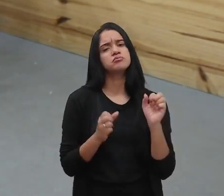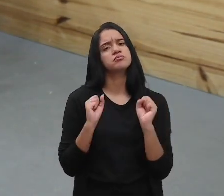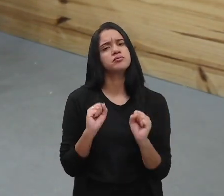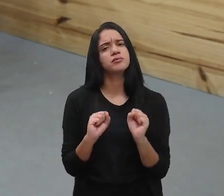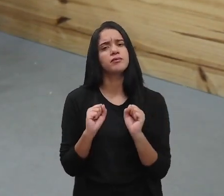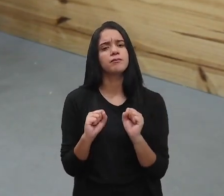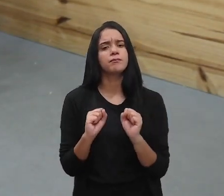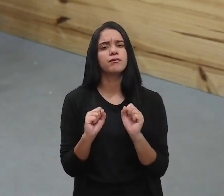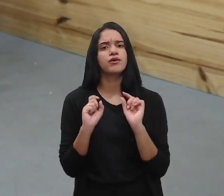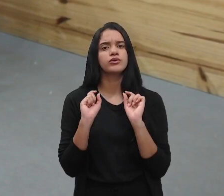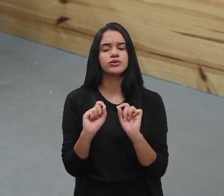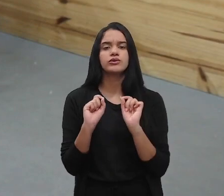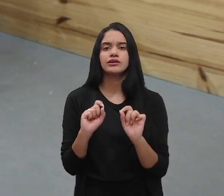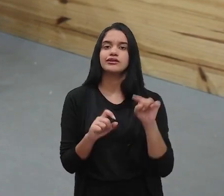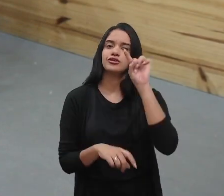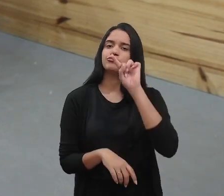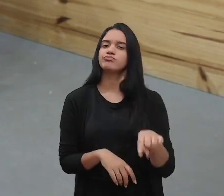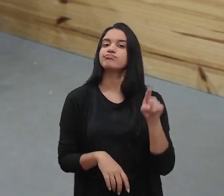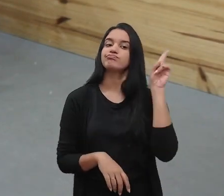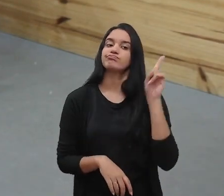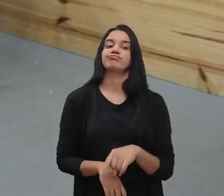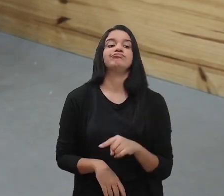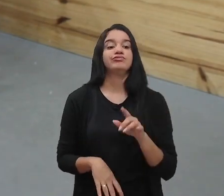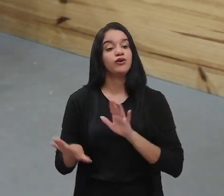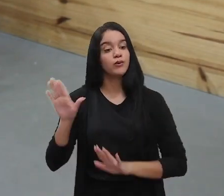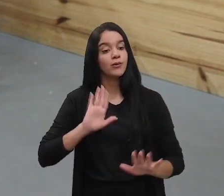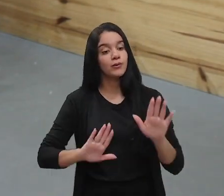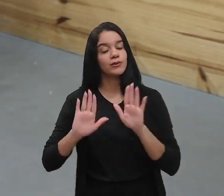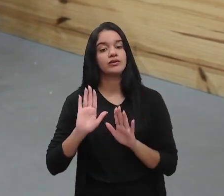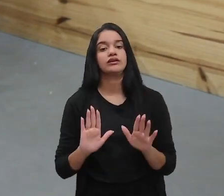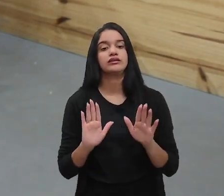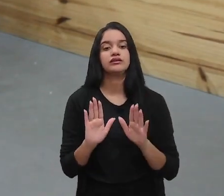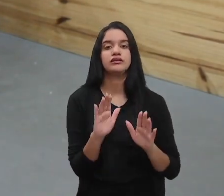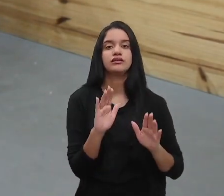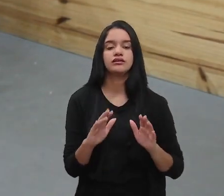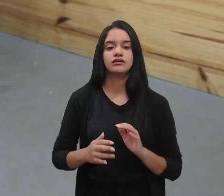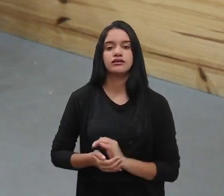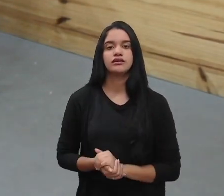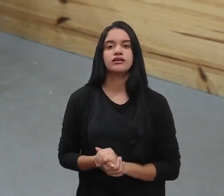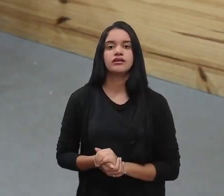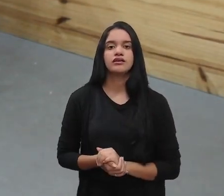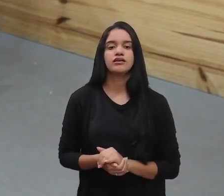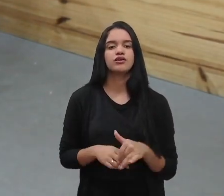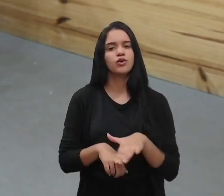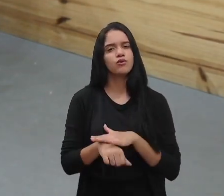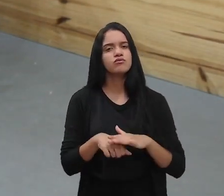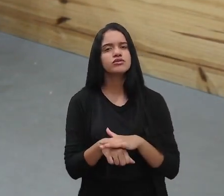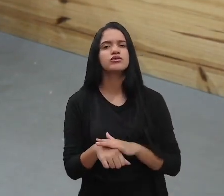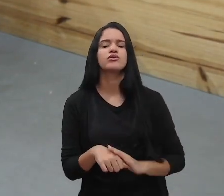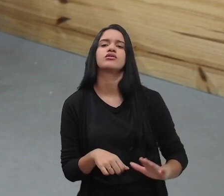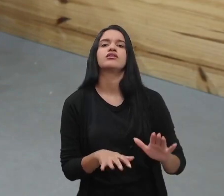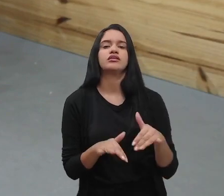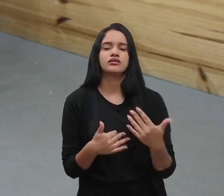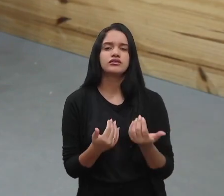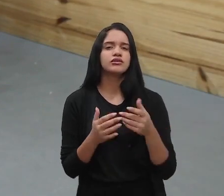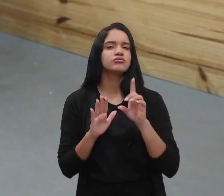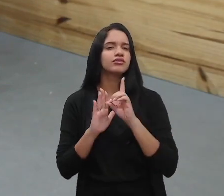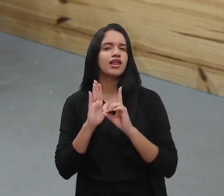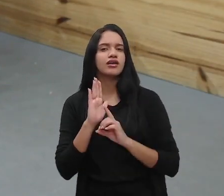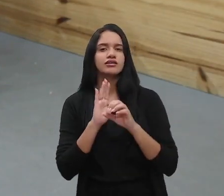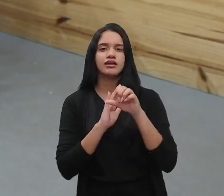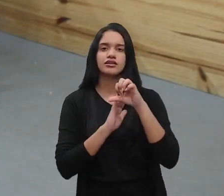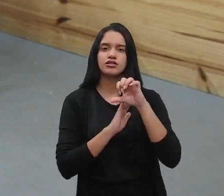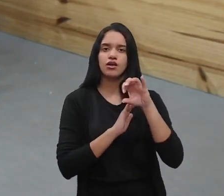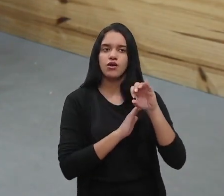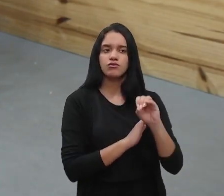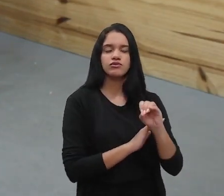ser discriminatório. Isso. Cuidado. O caso da Amazon, a gente conversou, não foi? A Amazon, lá na década de 90 ainda,